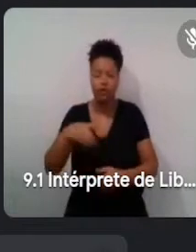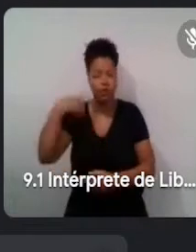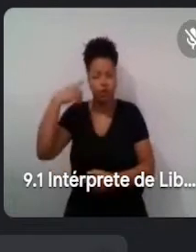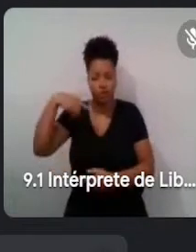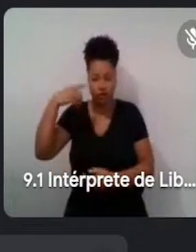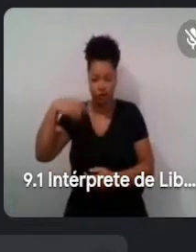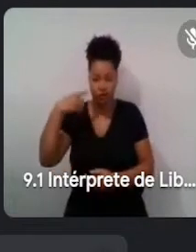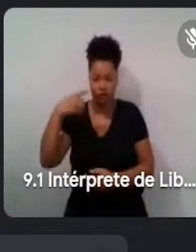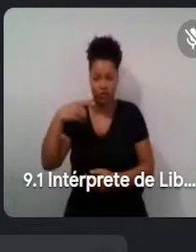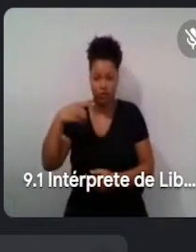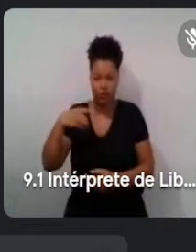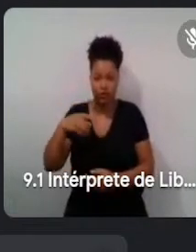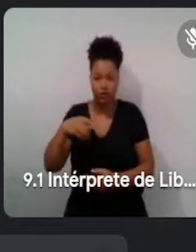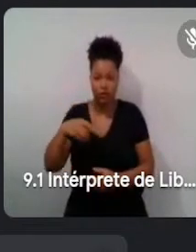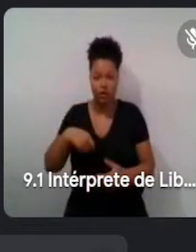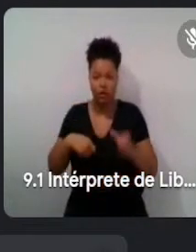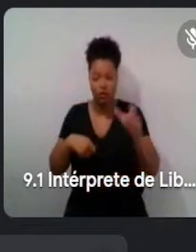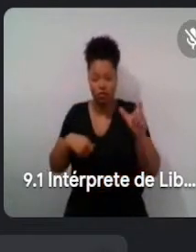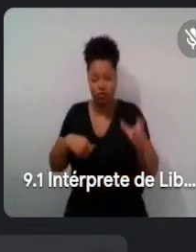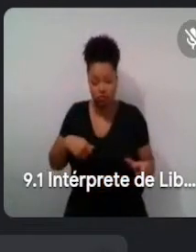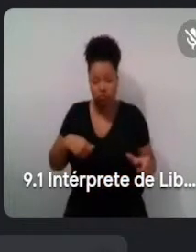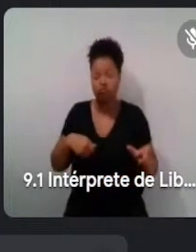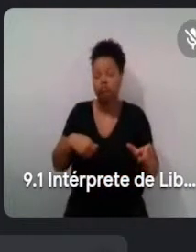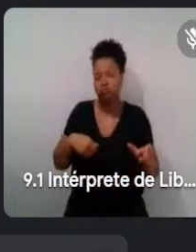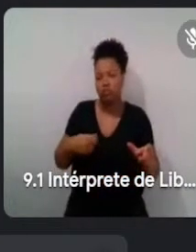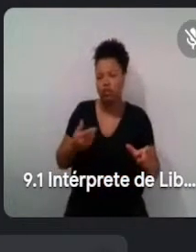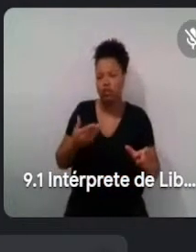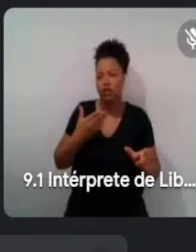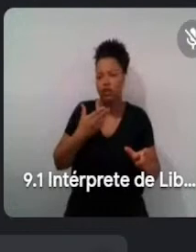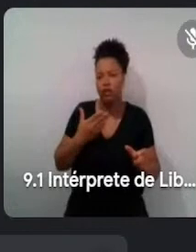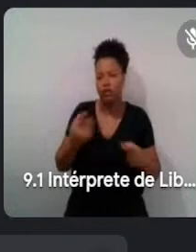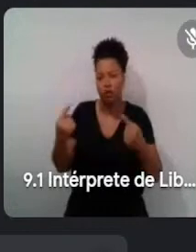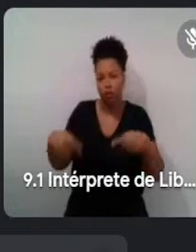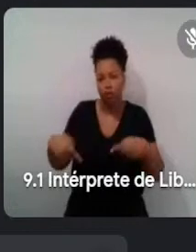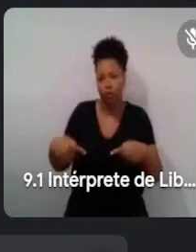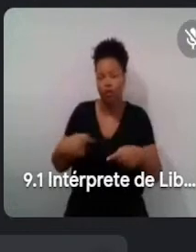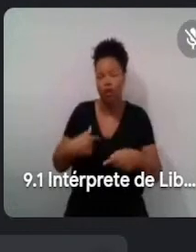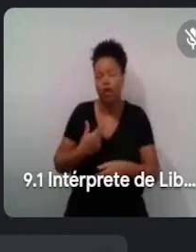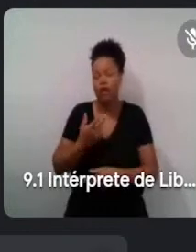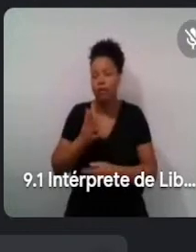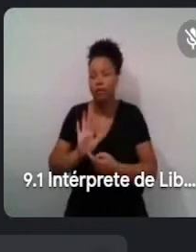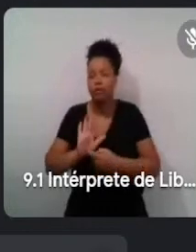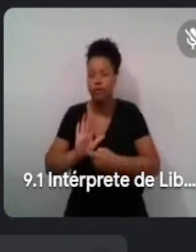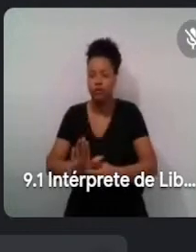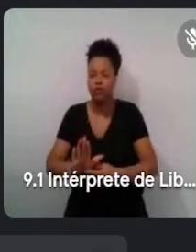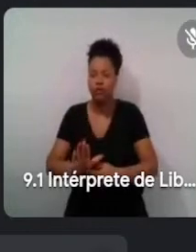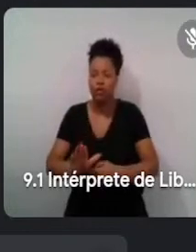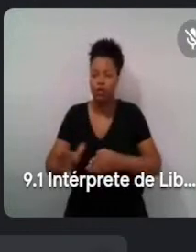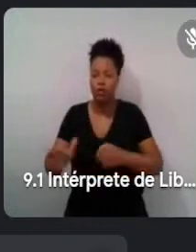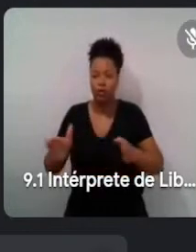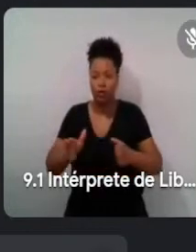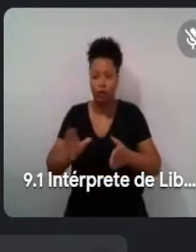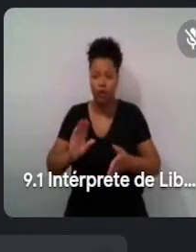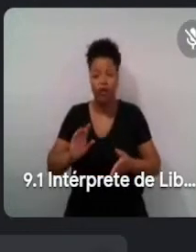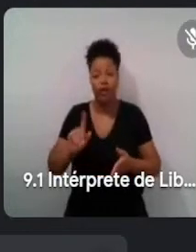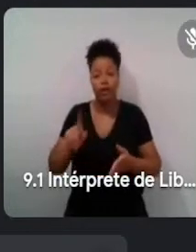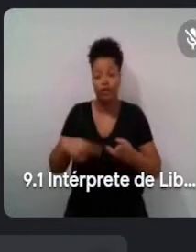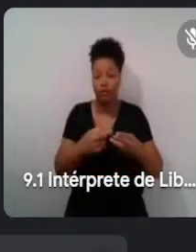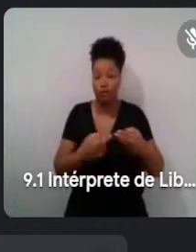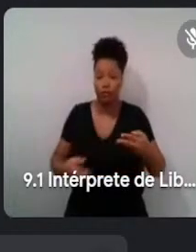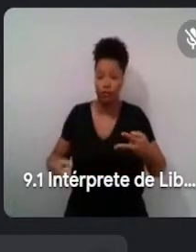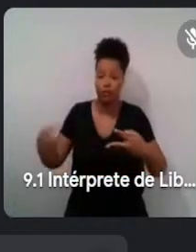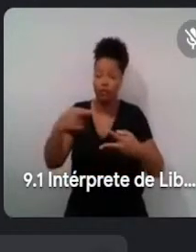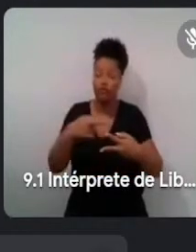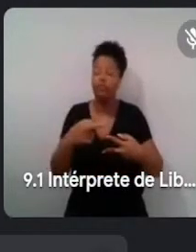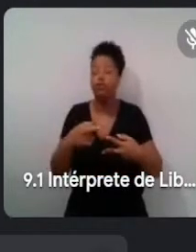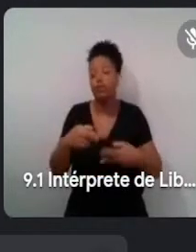parte recorrida trouxe que o recurso foi protocolado fora do prazo. Na verdade, isso aí foi superado pelo